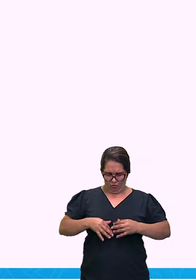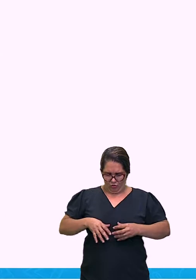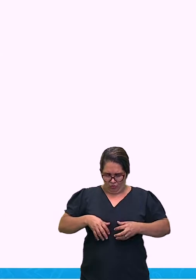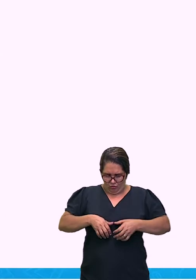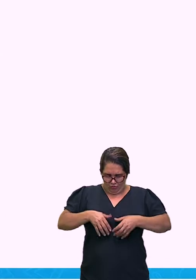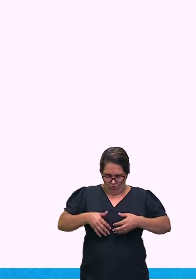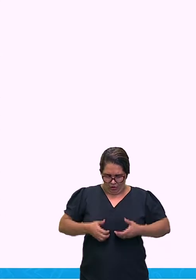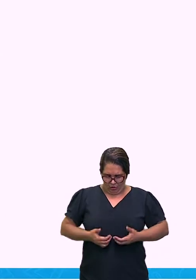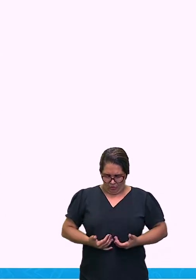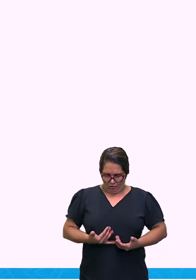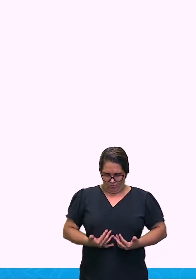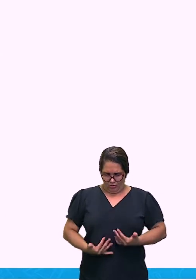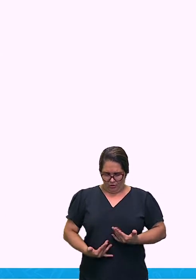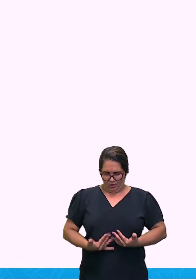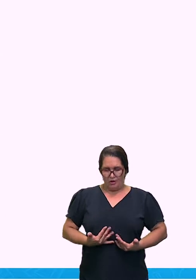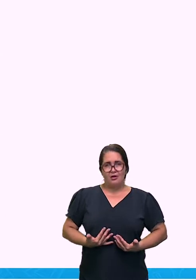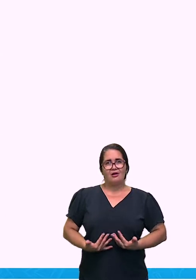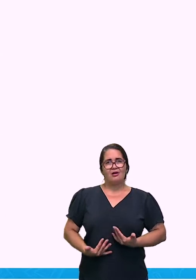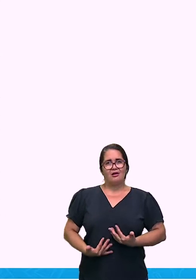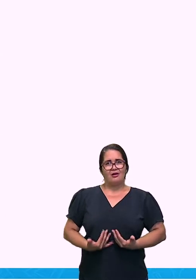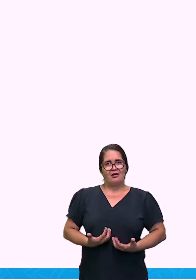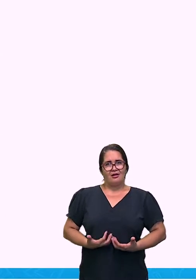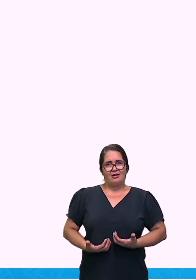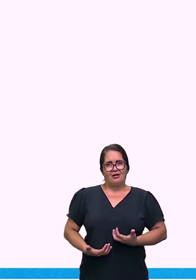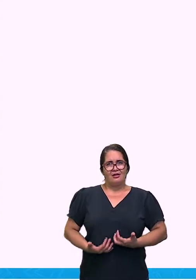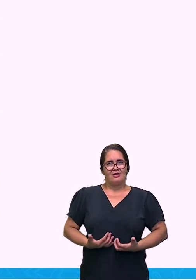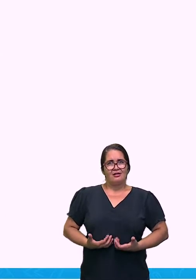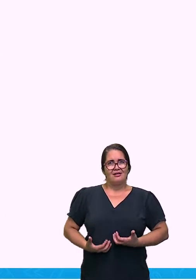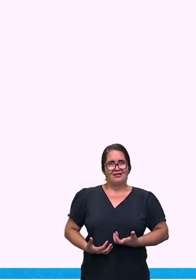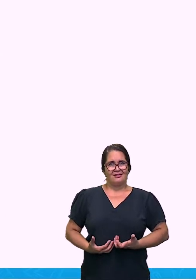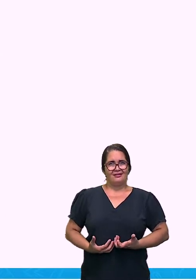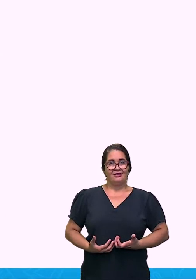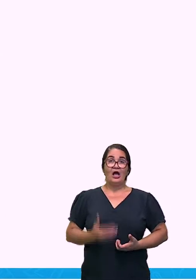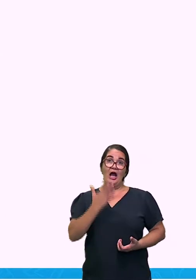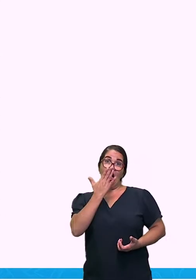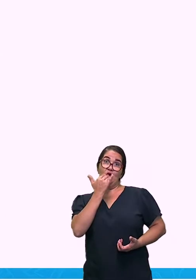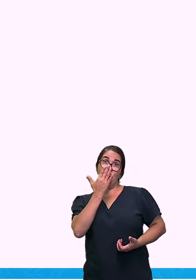dessa digestão. Essa digestão,